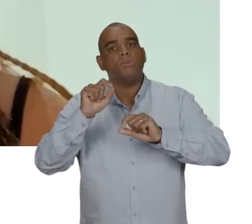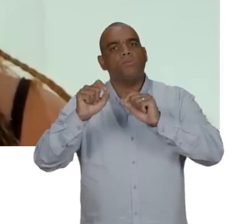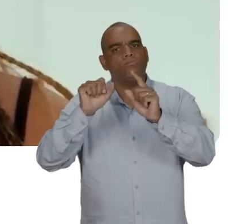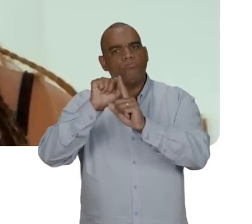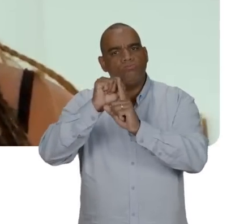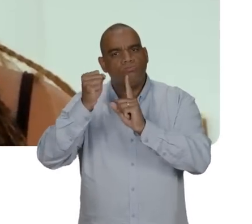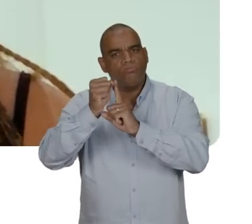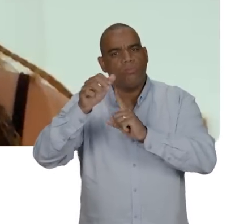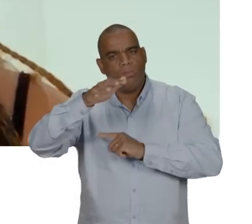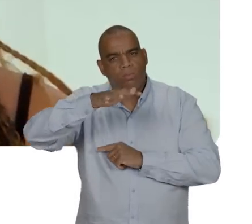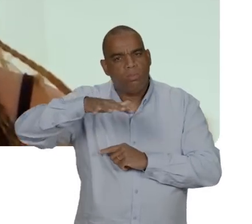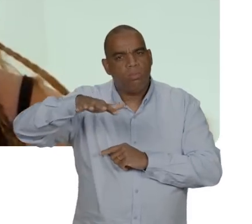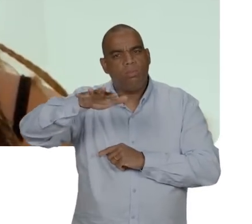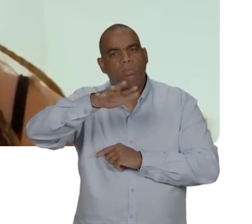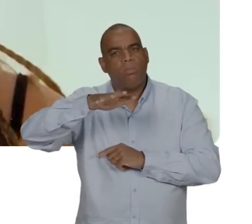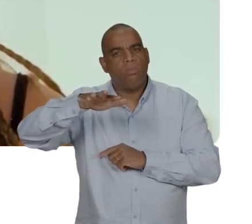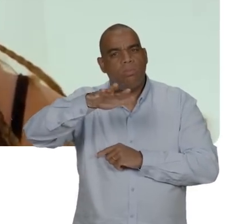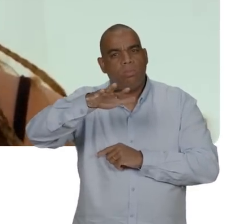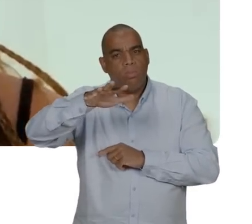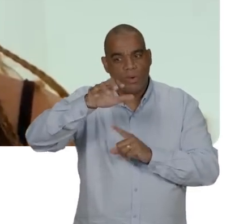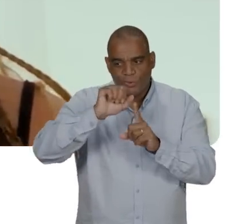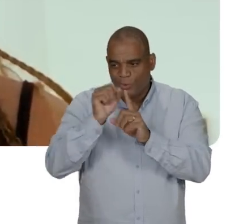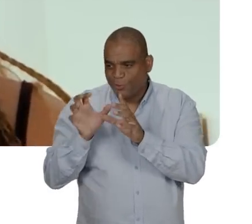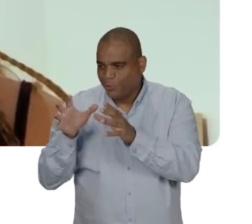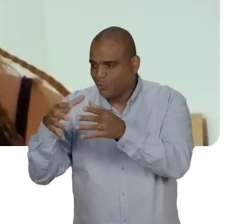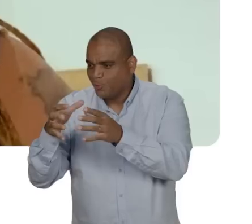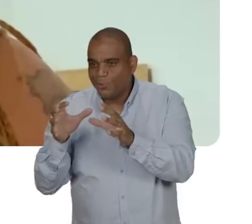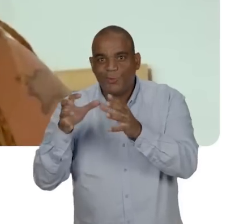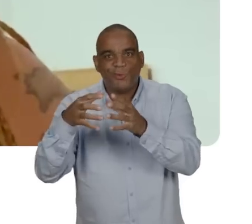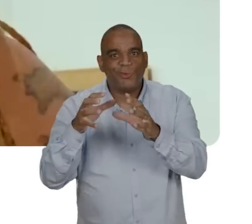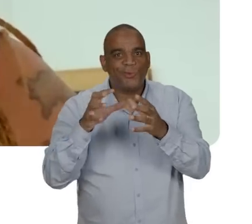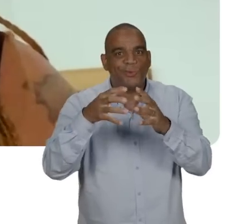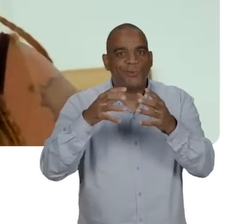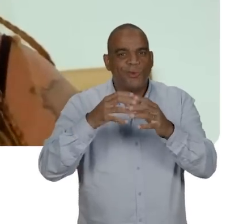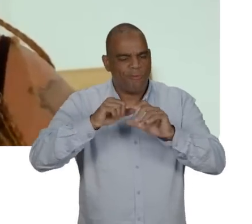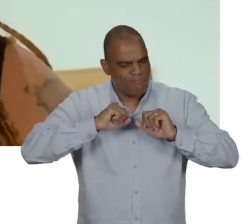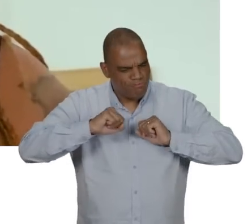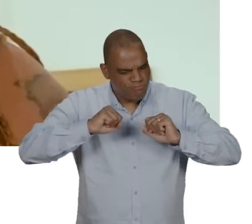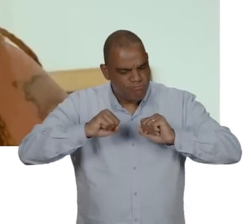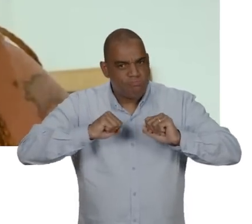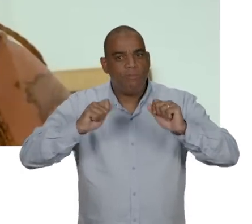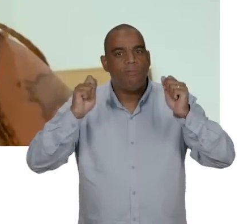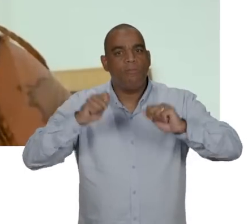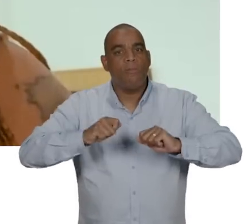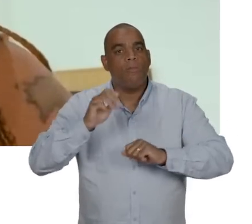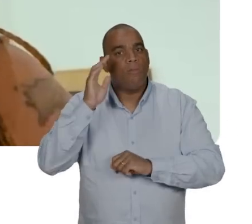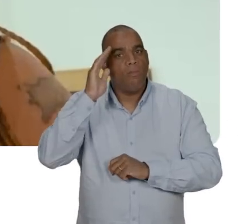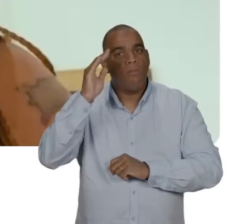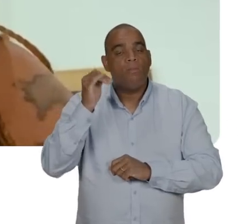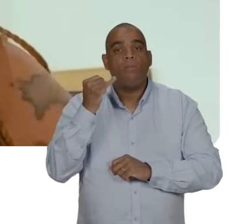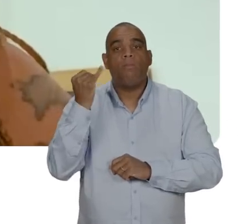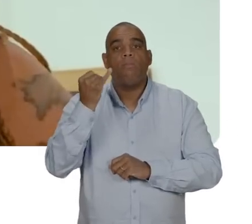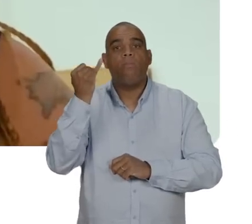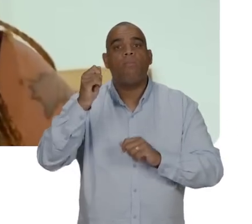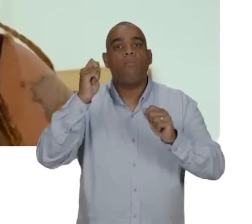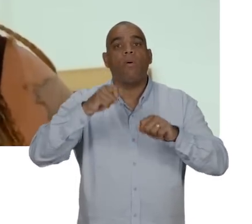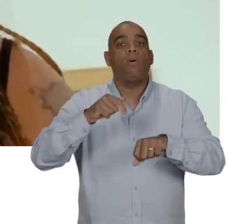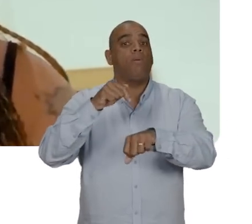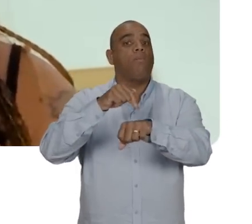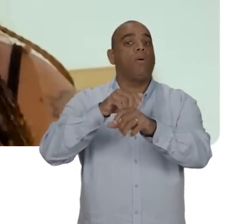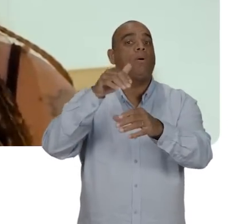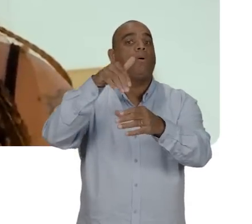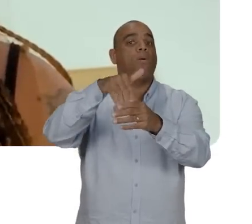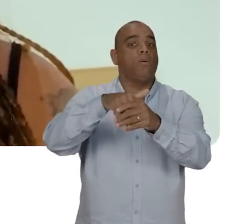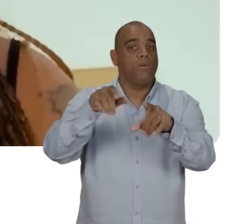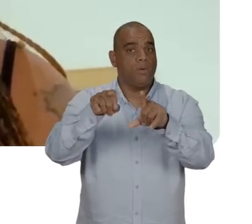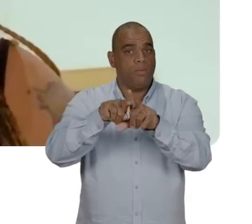ativo. A sociedade, os movimentos sociais, as organizações sociais têm um papel fundamental nesse